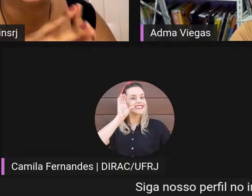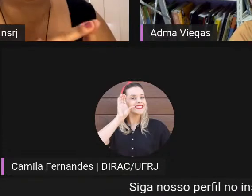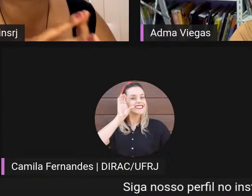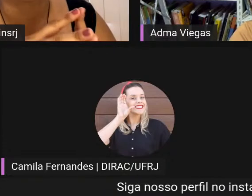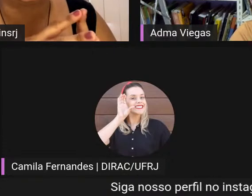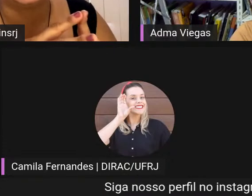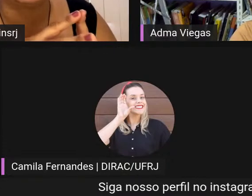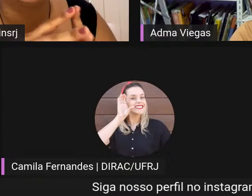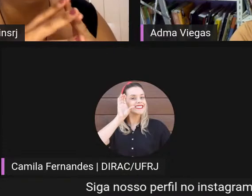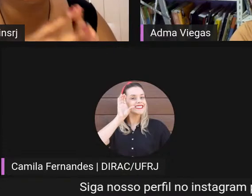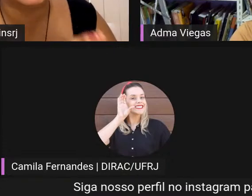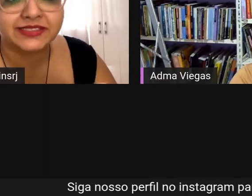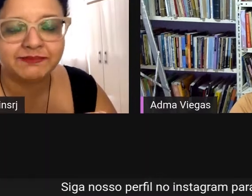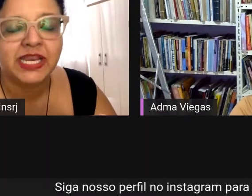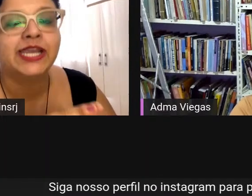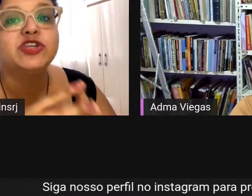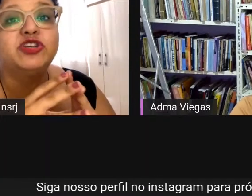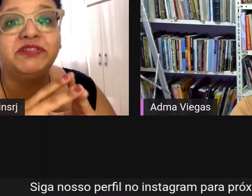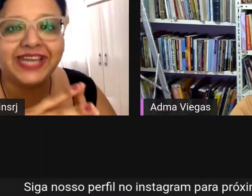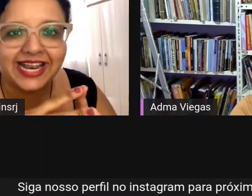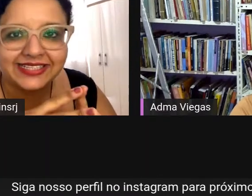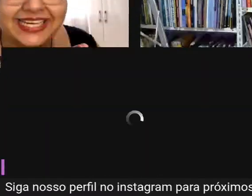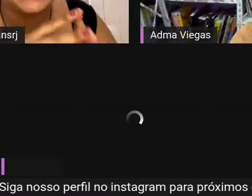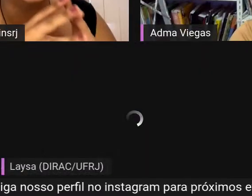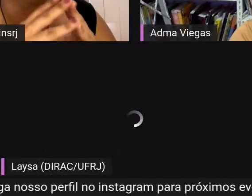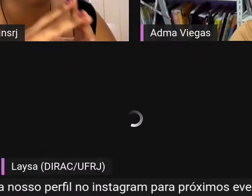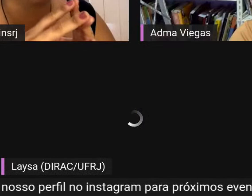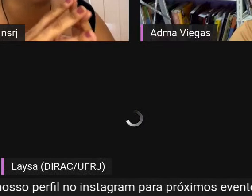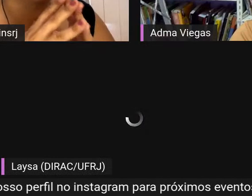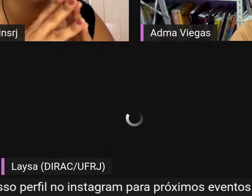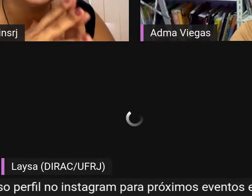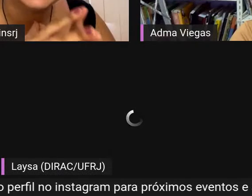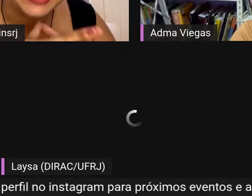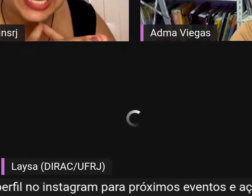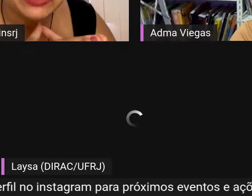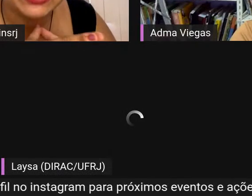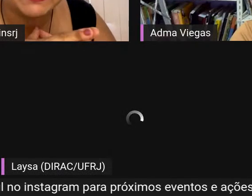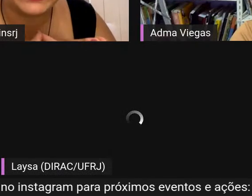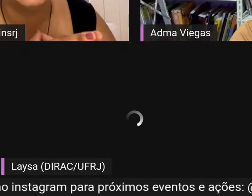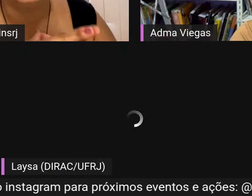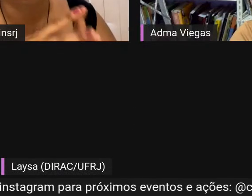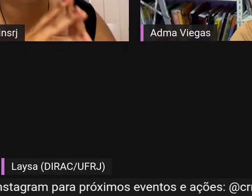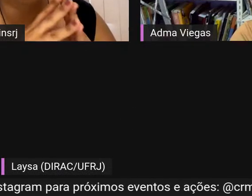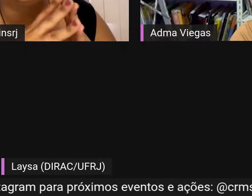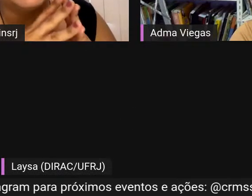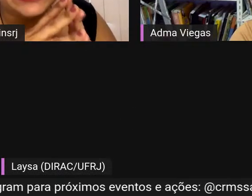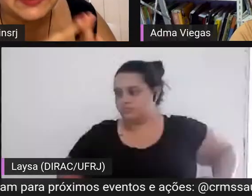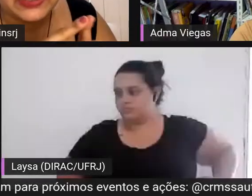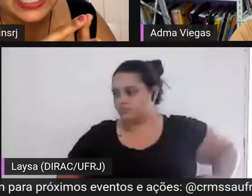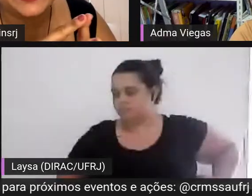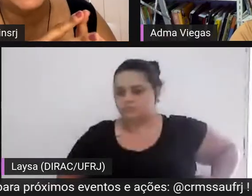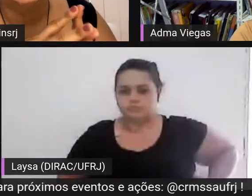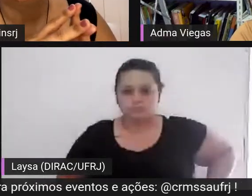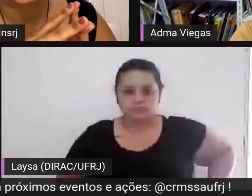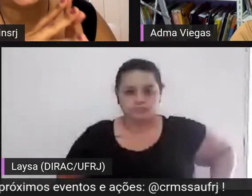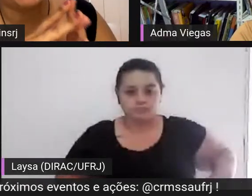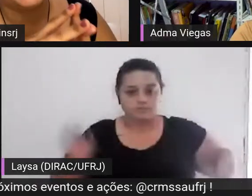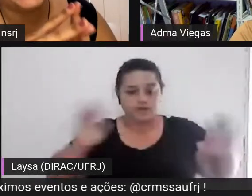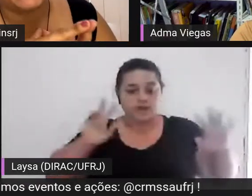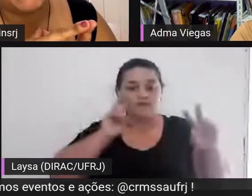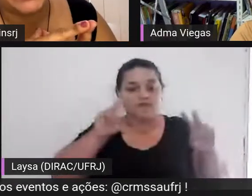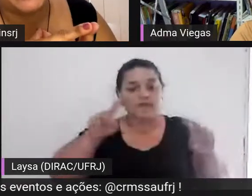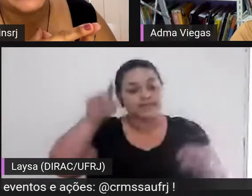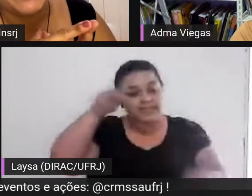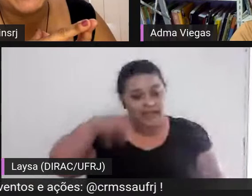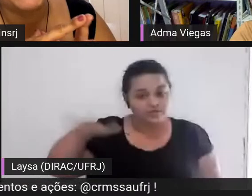possibilidade concreta e real de mudança, de virada nacionalmente, no Estado também, que a gente precisa mudar. A